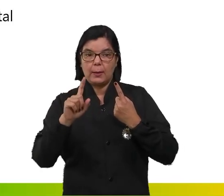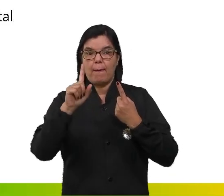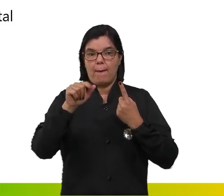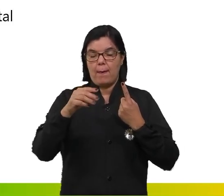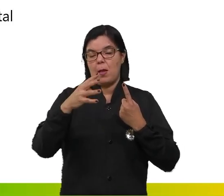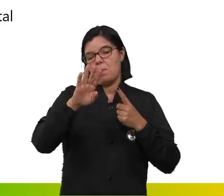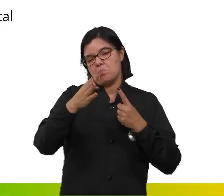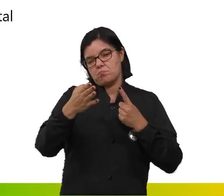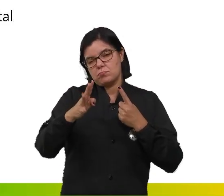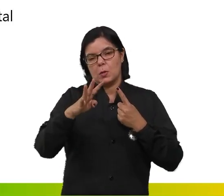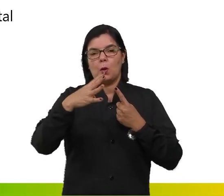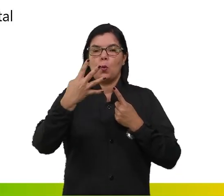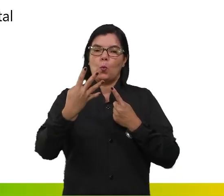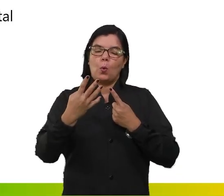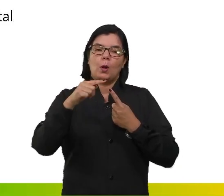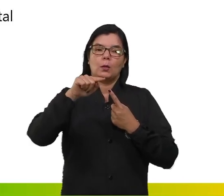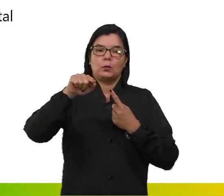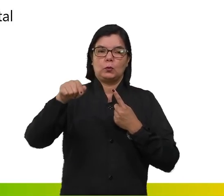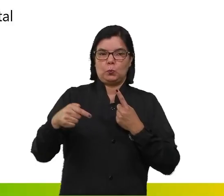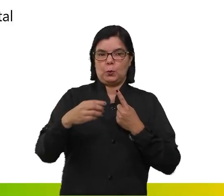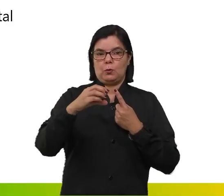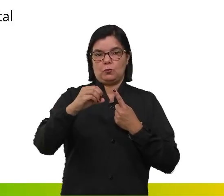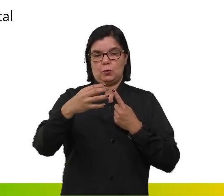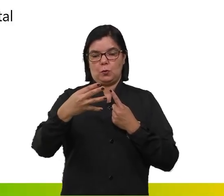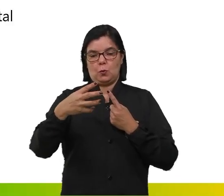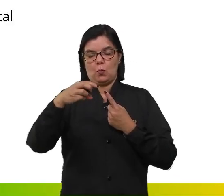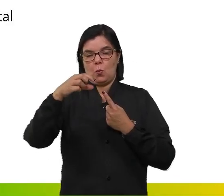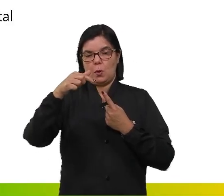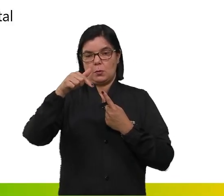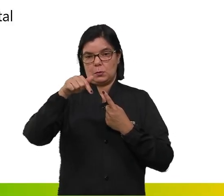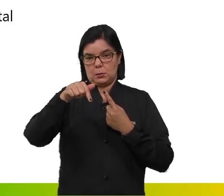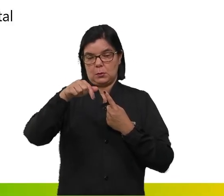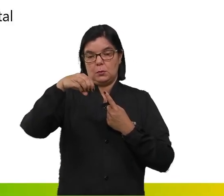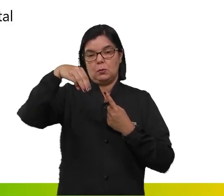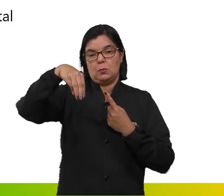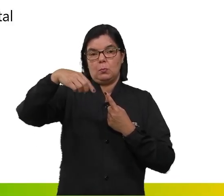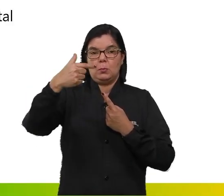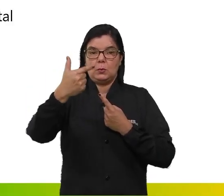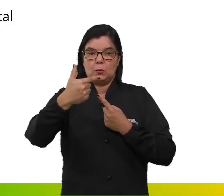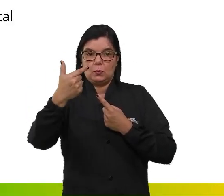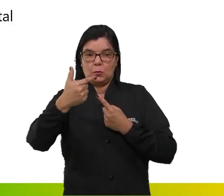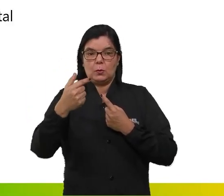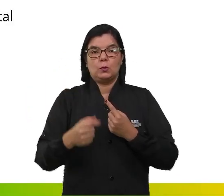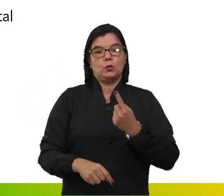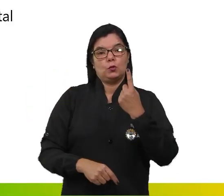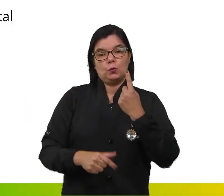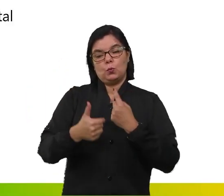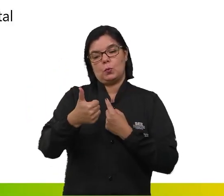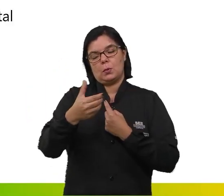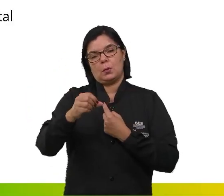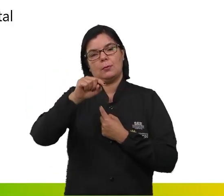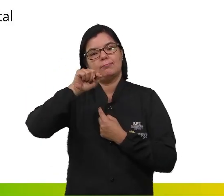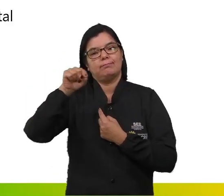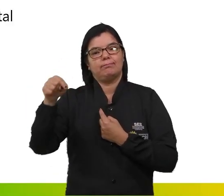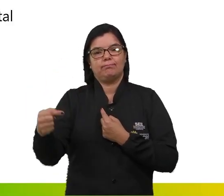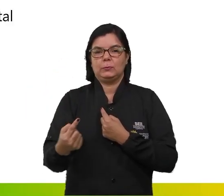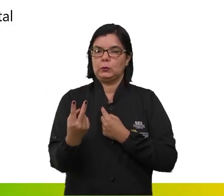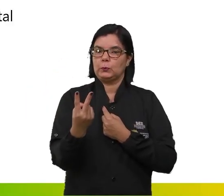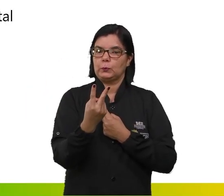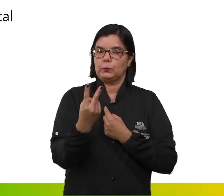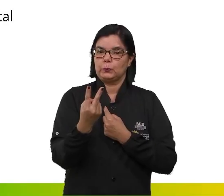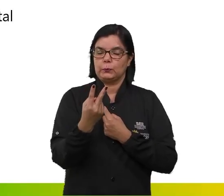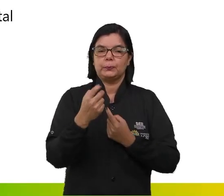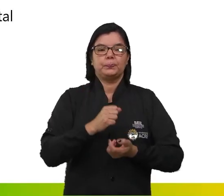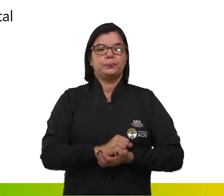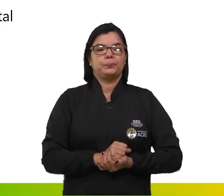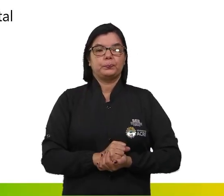é aproximadamente 4.044 metros e 1 hectare, 10.000 metros quadrados, os dois. Agora